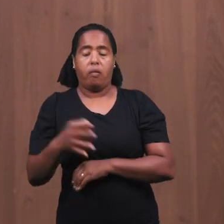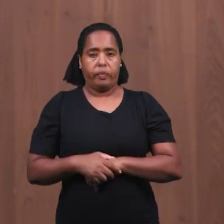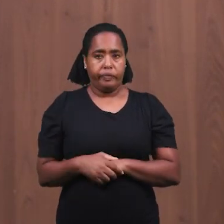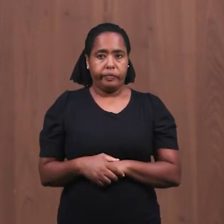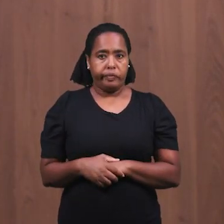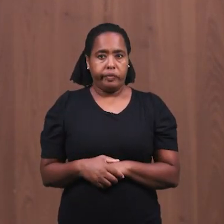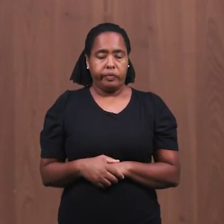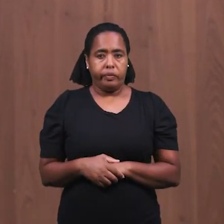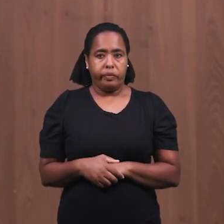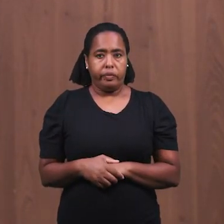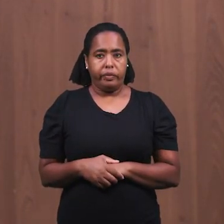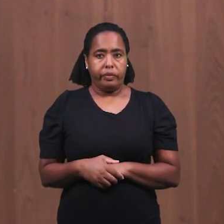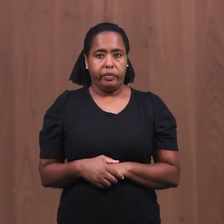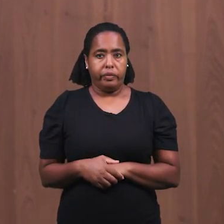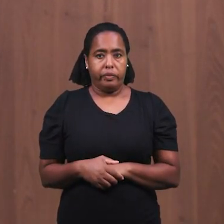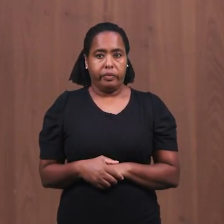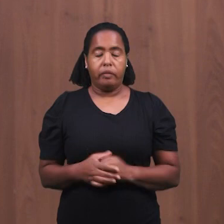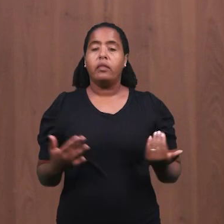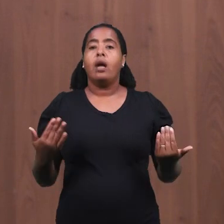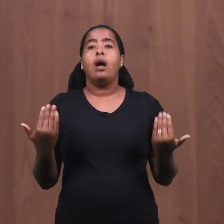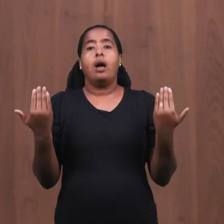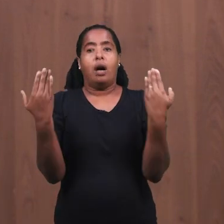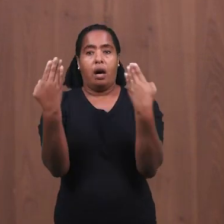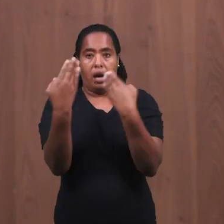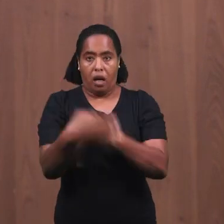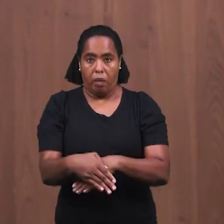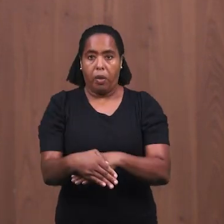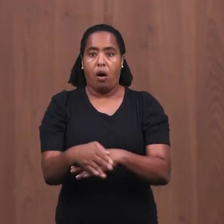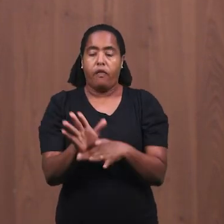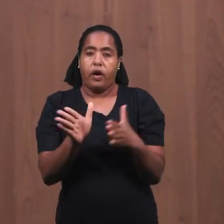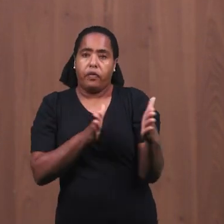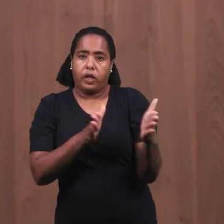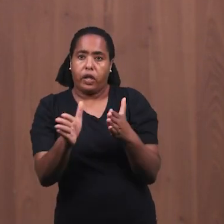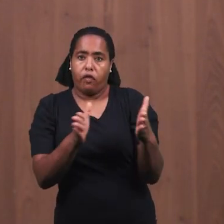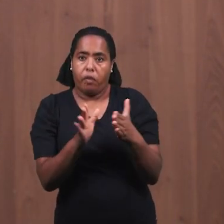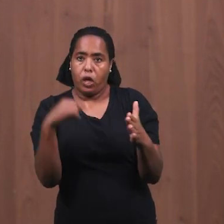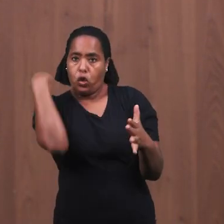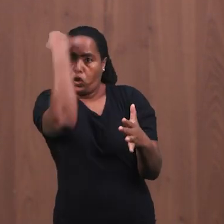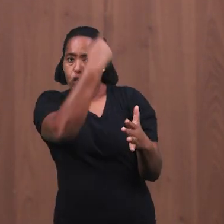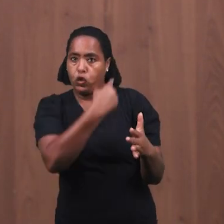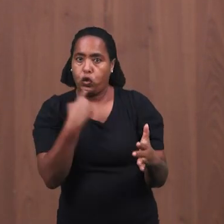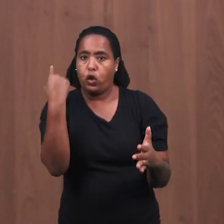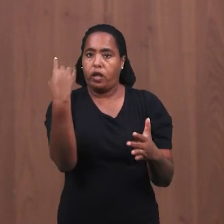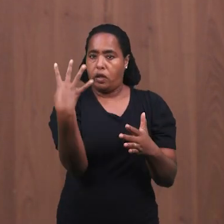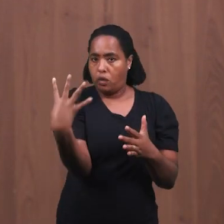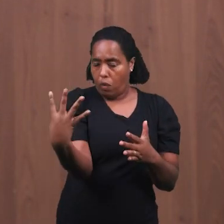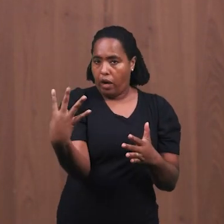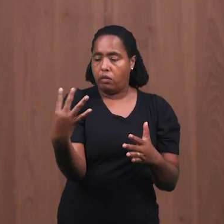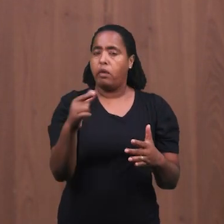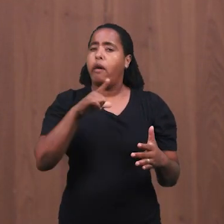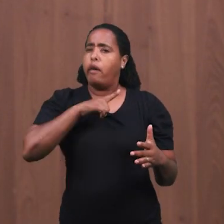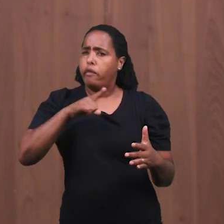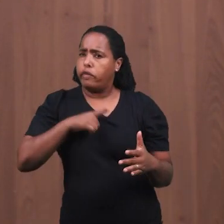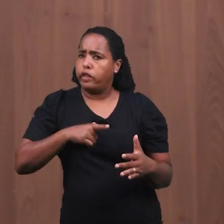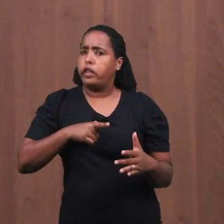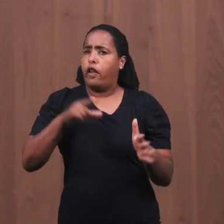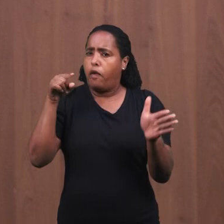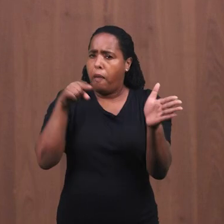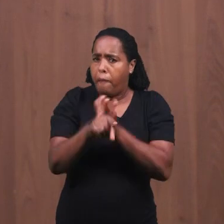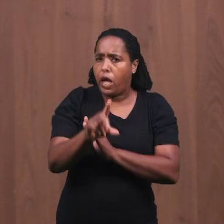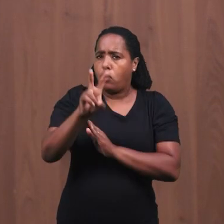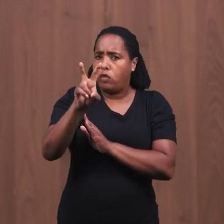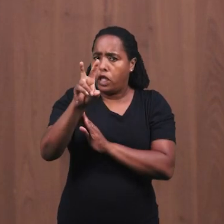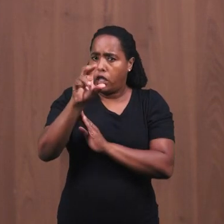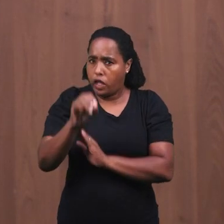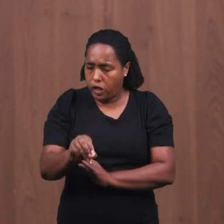Neste caso, a prova foi aplicada com duração de 4 horas, em que eles tiveram 50